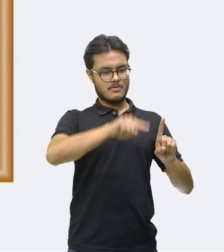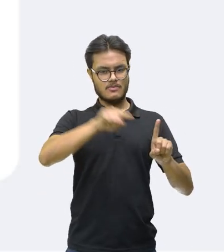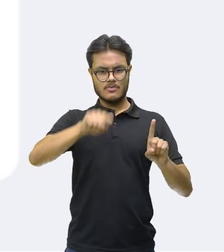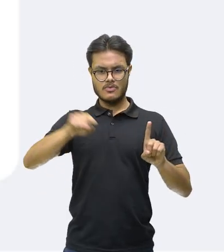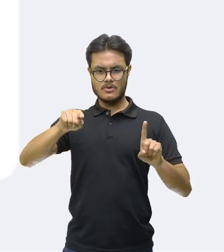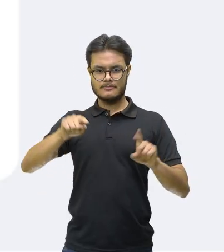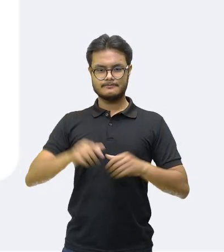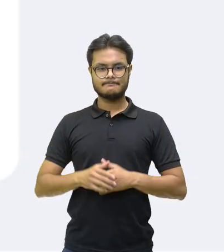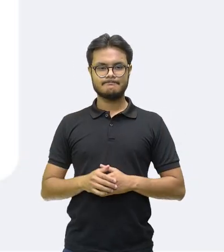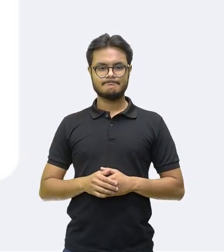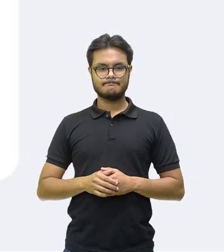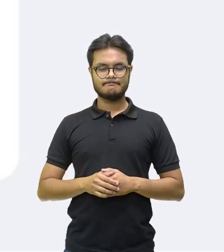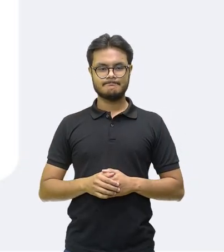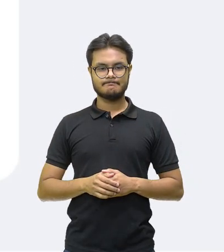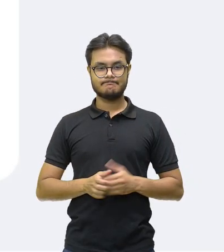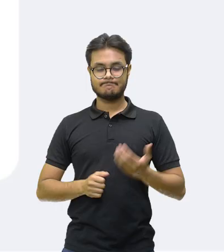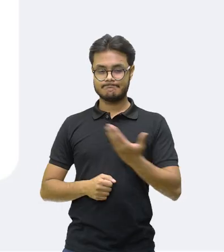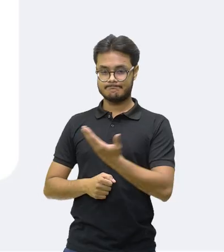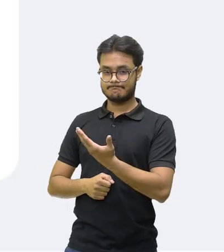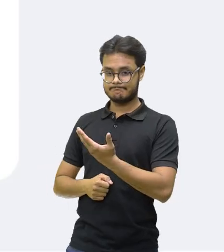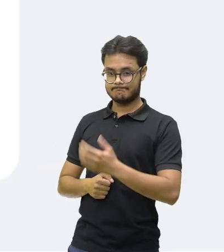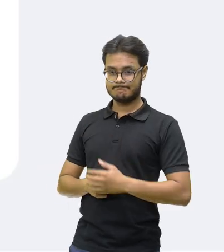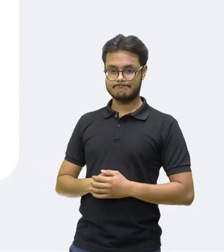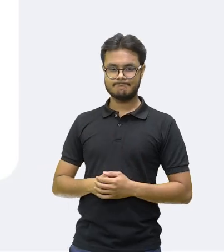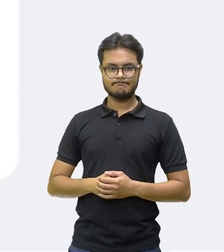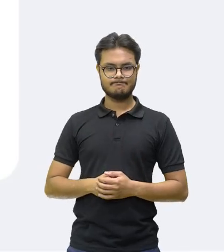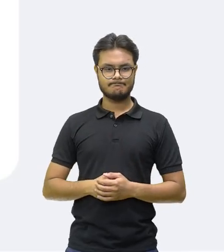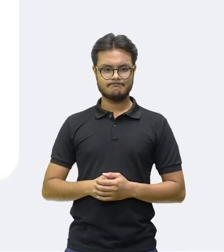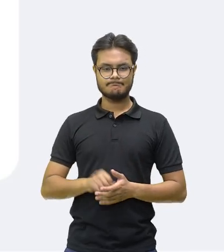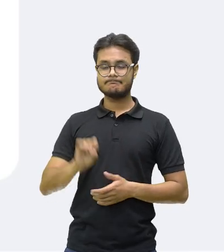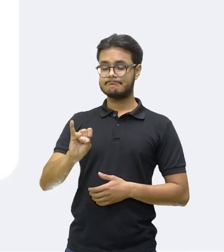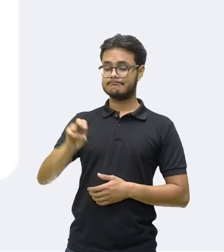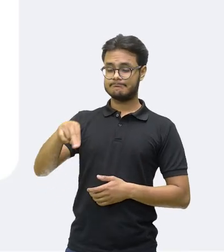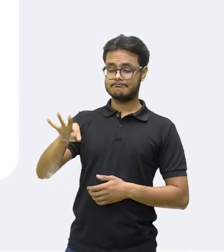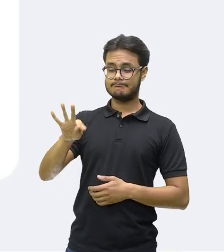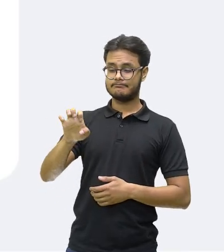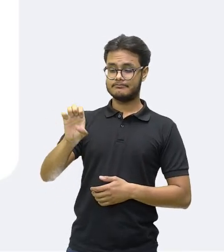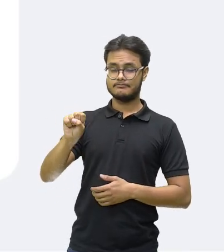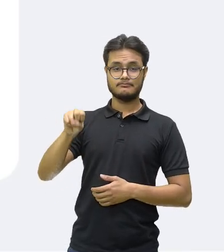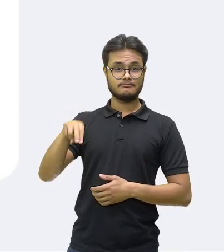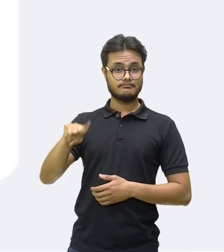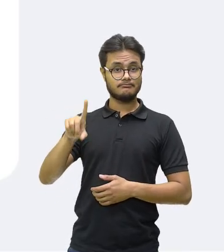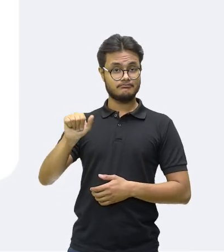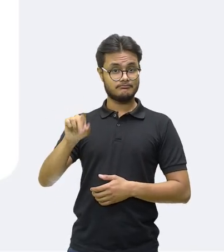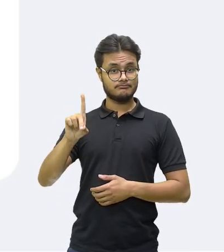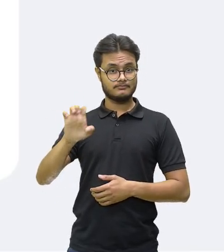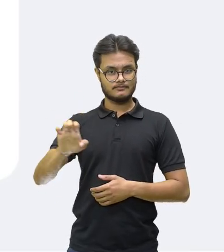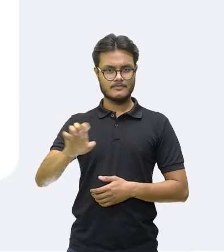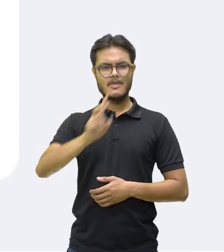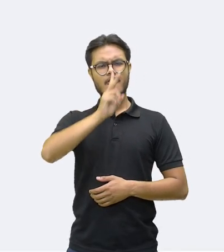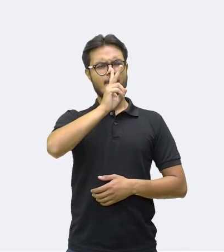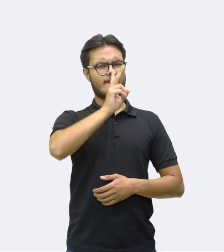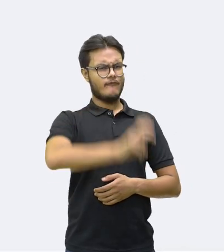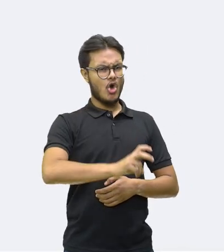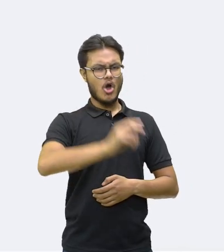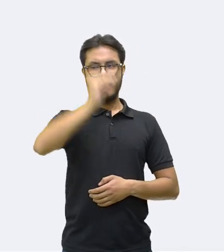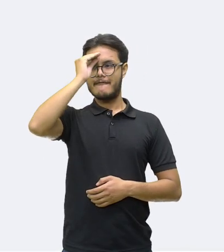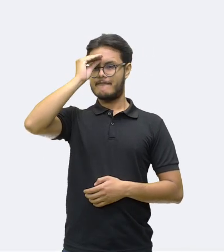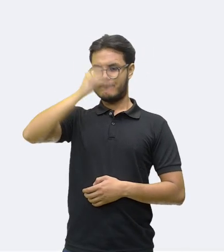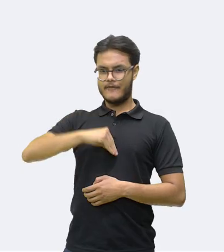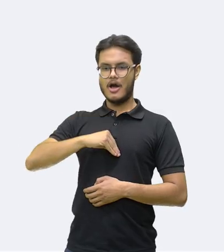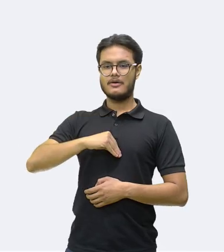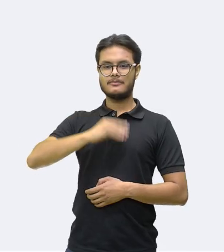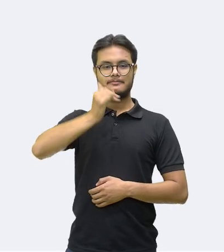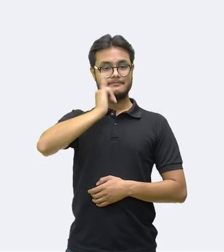maior. Tá certo? Outra coisa importante, a intensidade está associada ao som fraco e som forte, lembra isso? Alta energia e